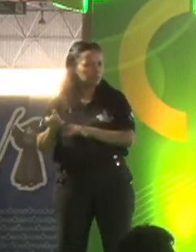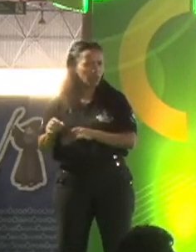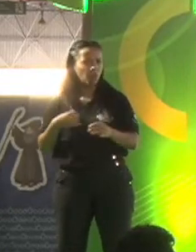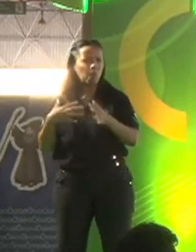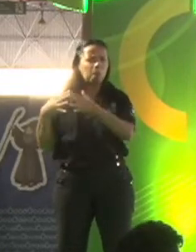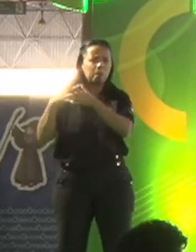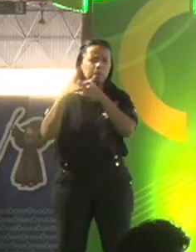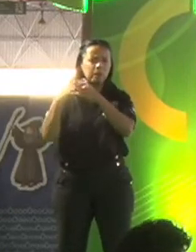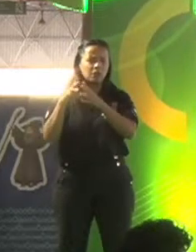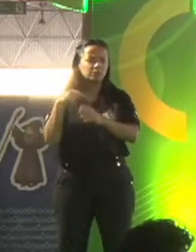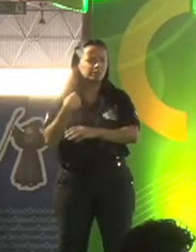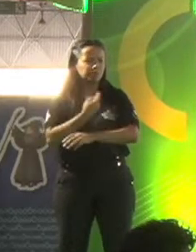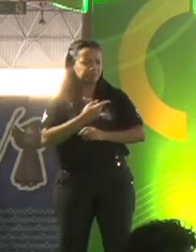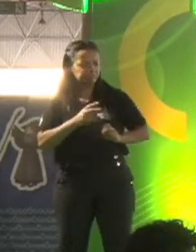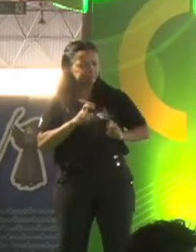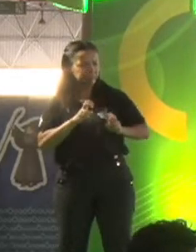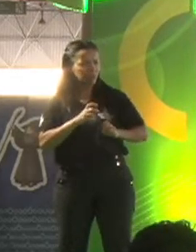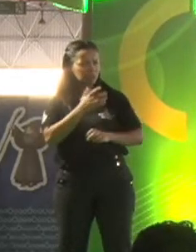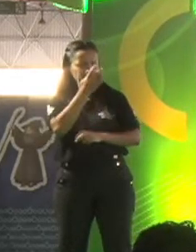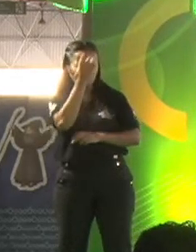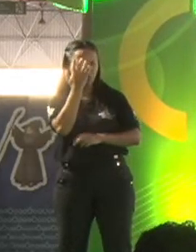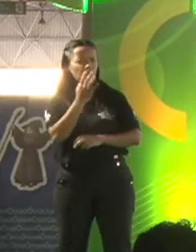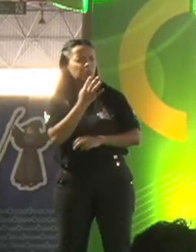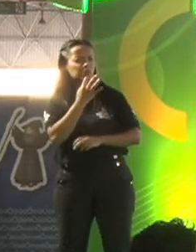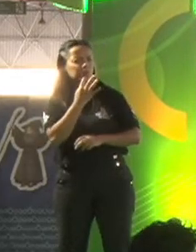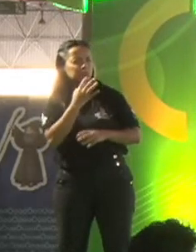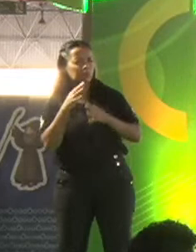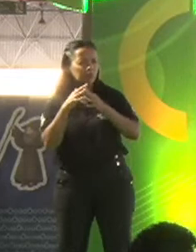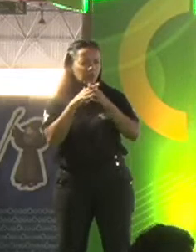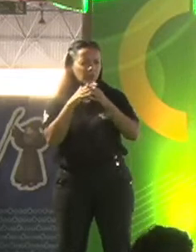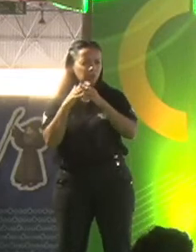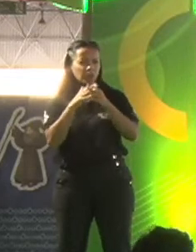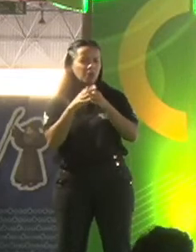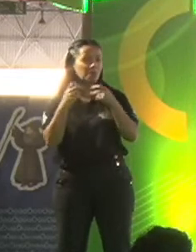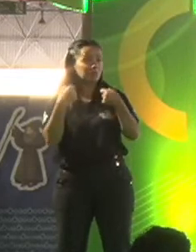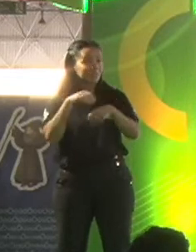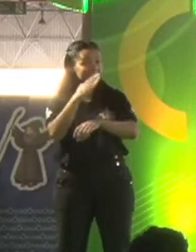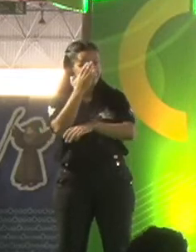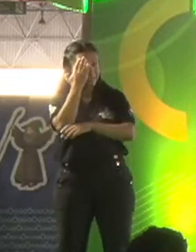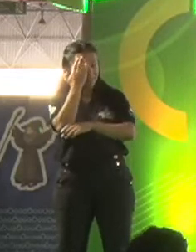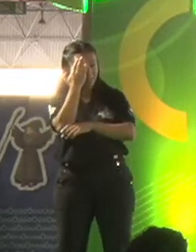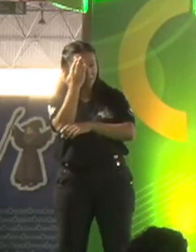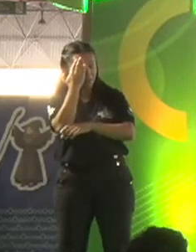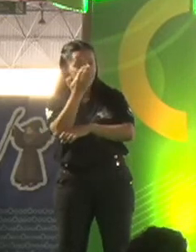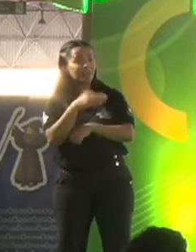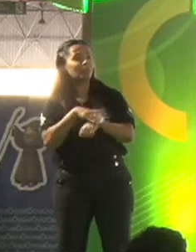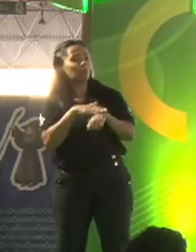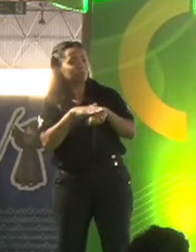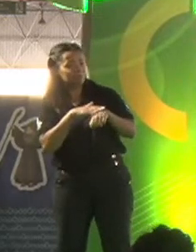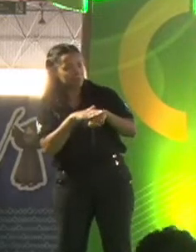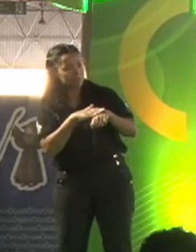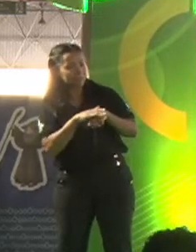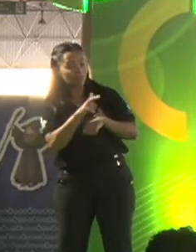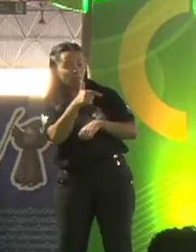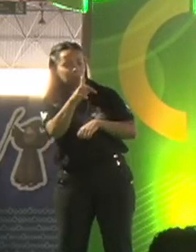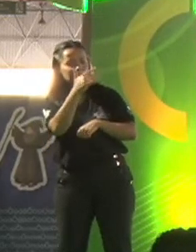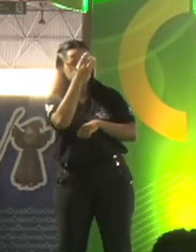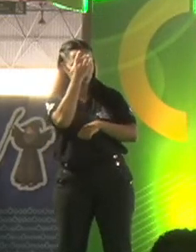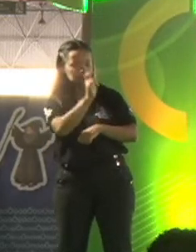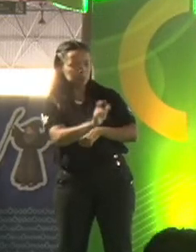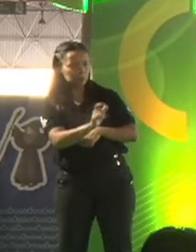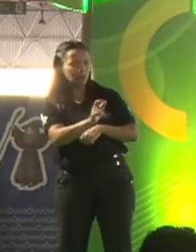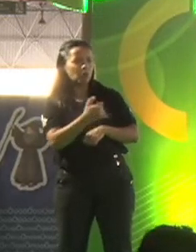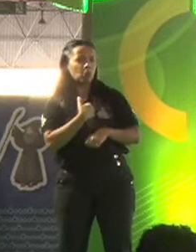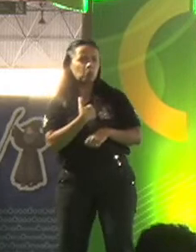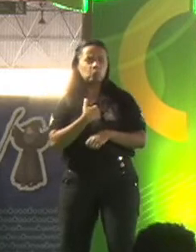mais complexas então o cara que tem um conhecimento muito complexo ele vai ter que saber conversar com um cara que não tem tanta esse conhecimento complexo